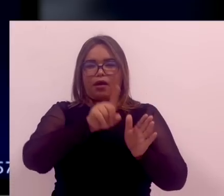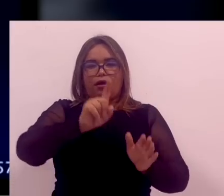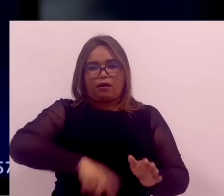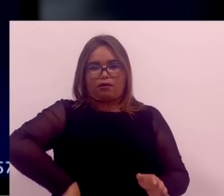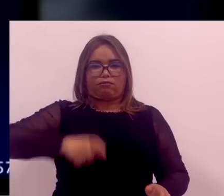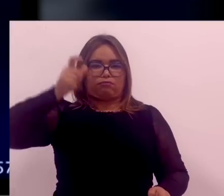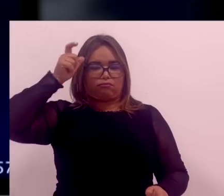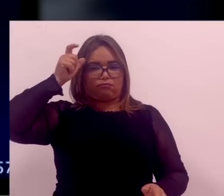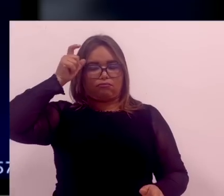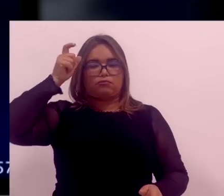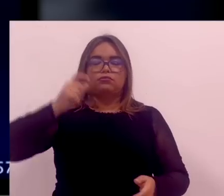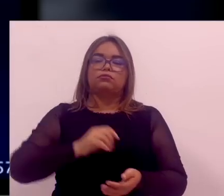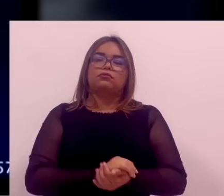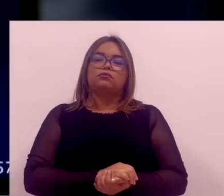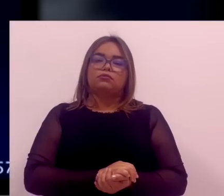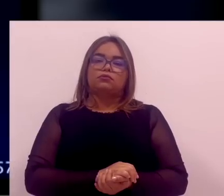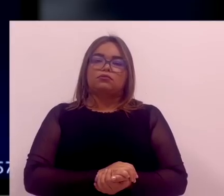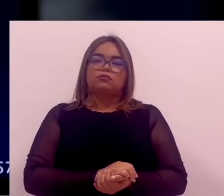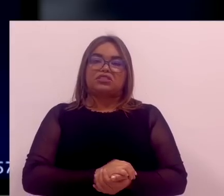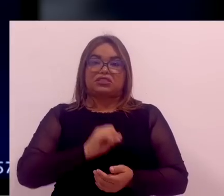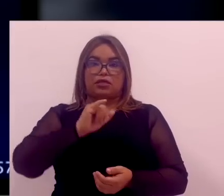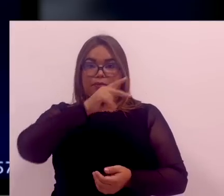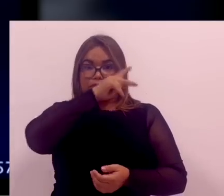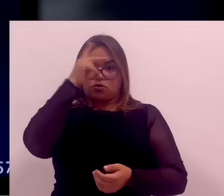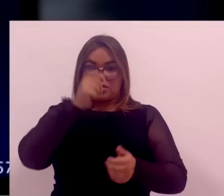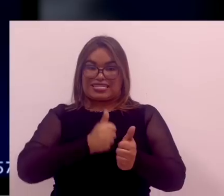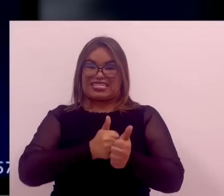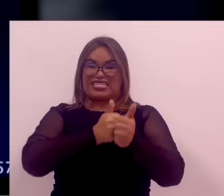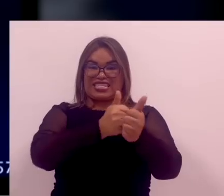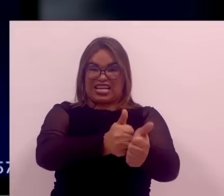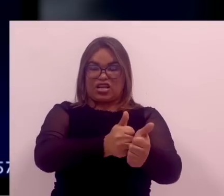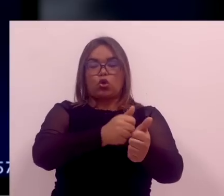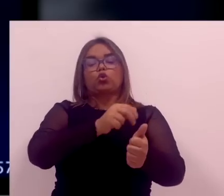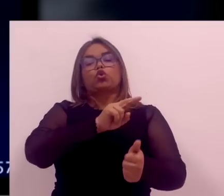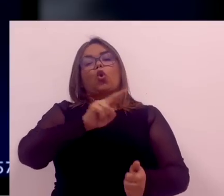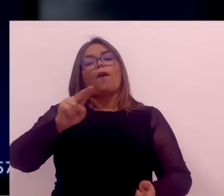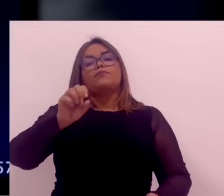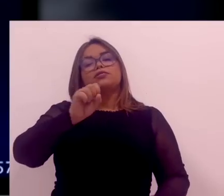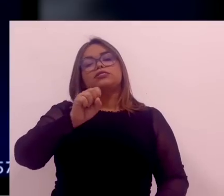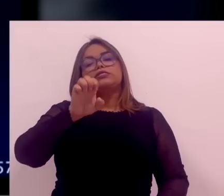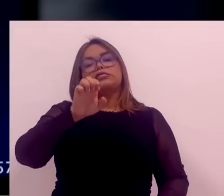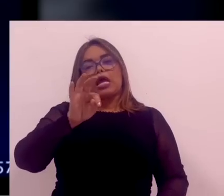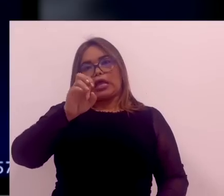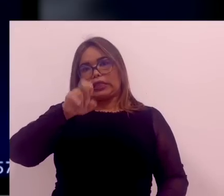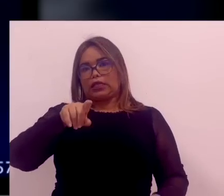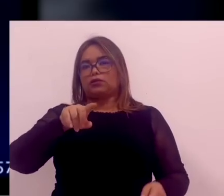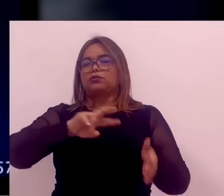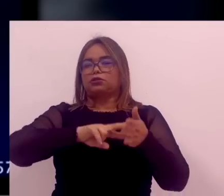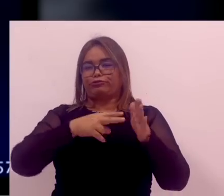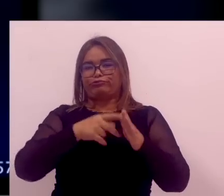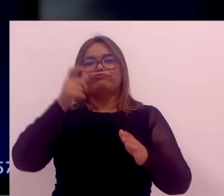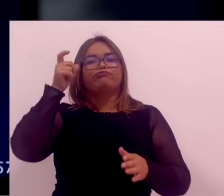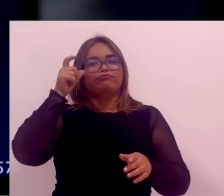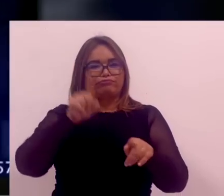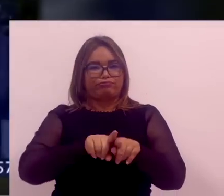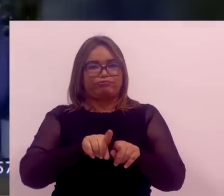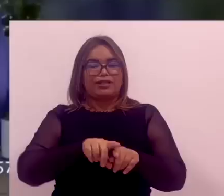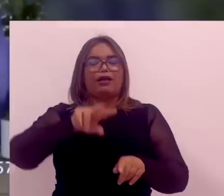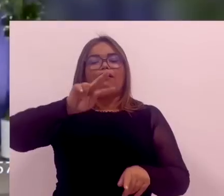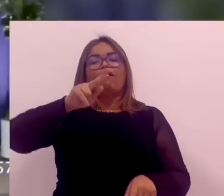Sete. Então, quando eles dizem que seguem a Sete, eles seguem a Satanás. Se eles dizem